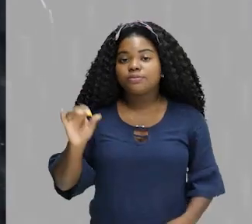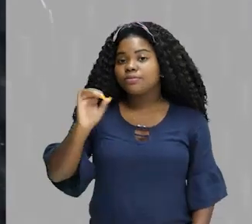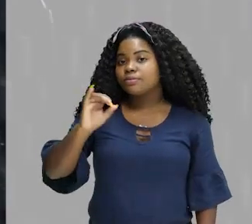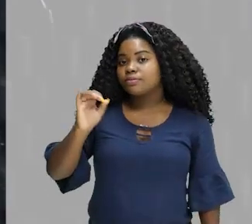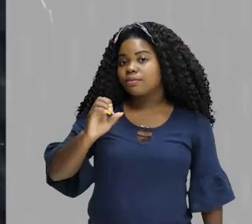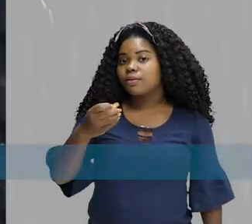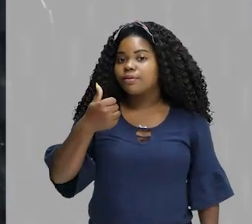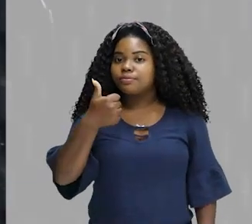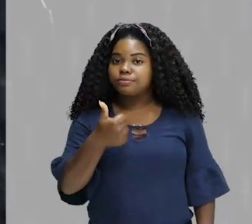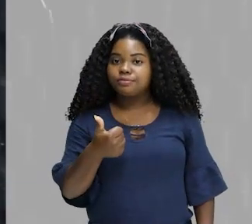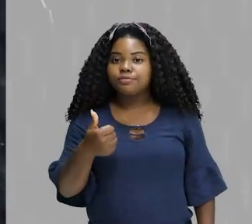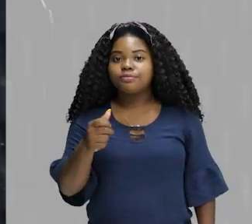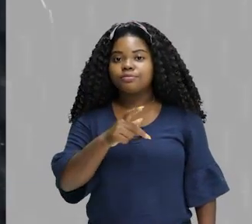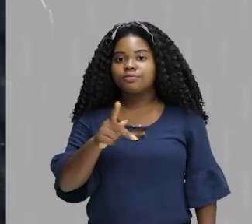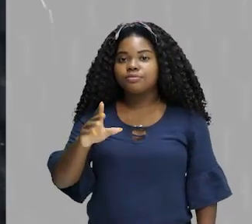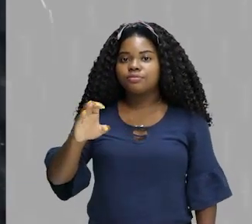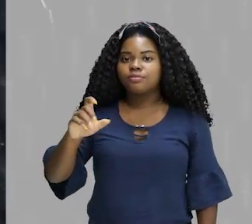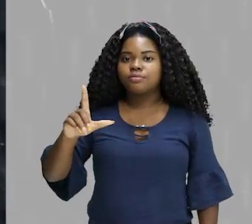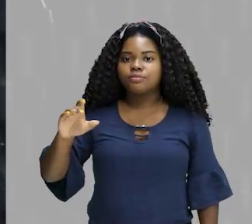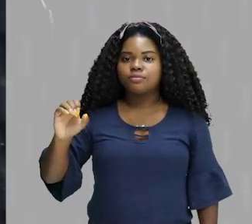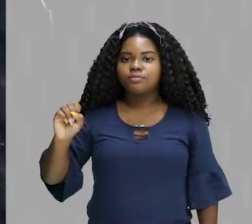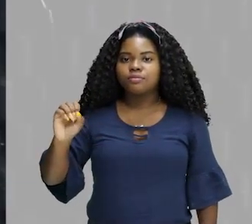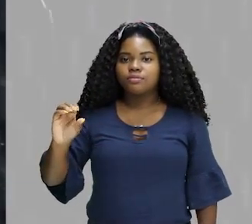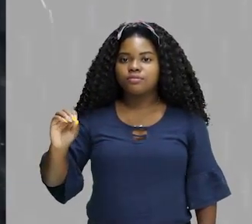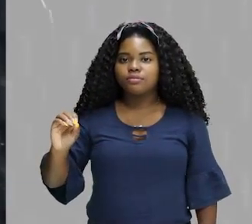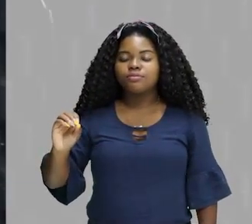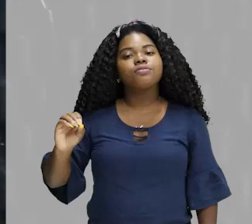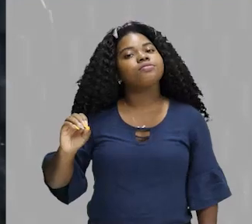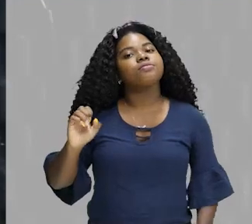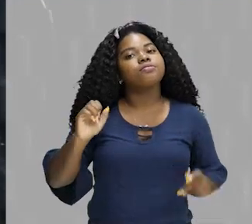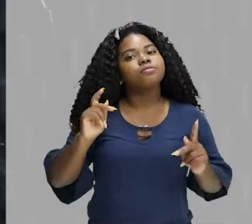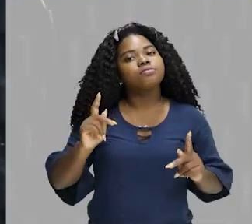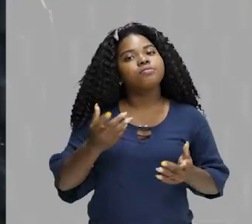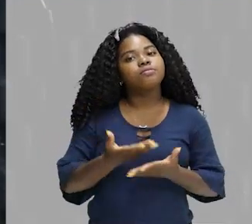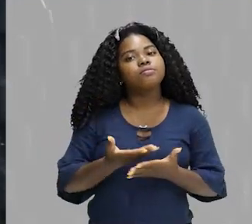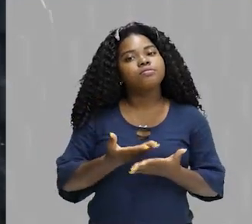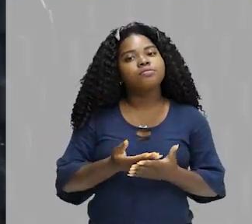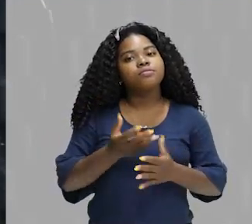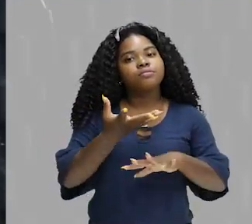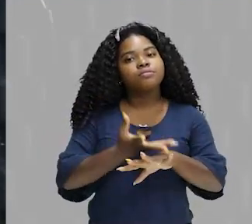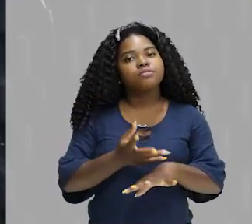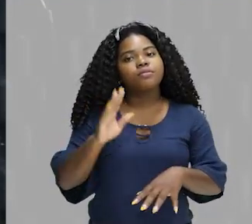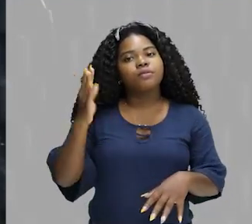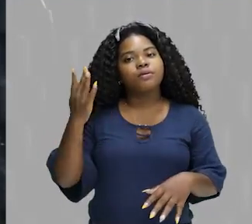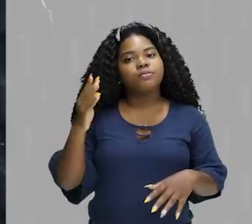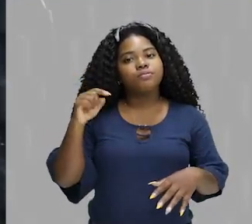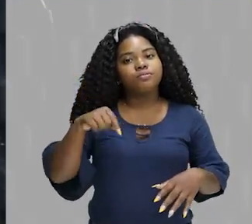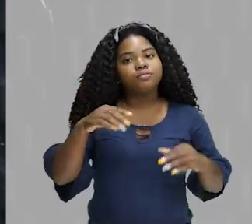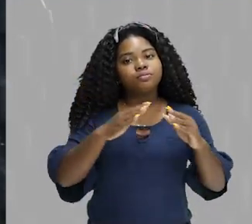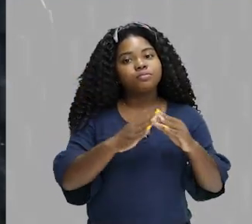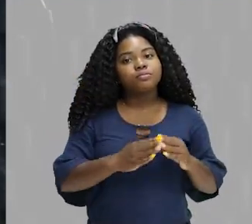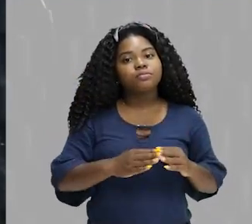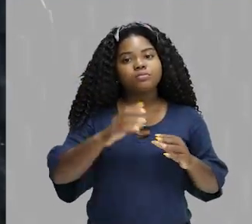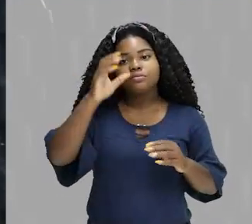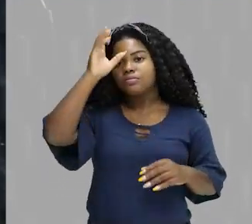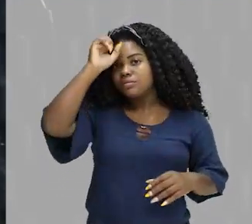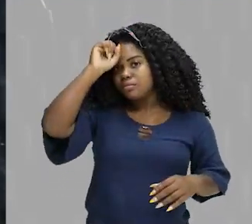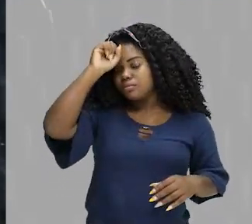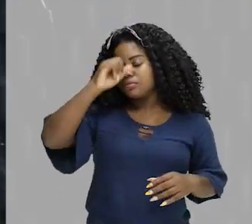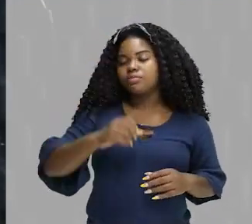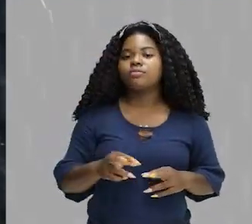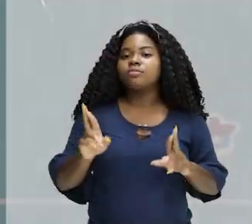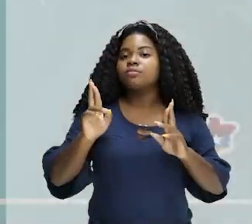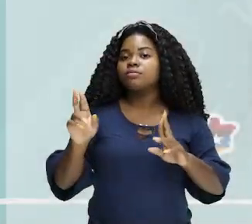Olá pessoal, tudo bem? Eu sou o professor Celso Ramos. Vamos para mais uma aula de biologia aqui do Fique em Casa Aprendendo. Espero que vocês